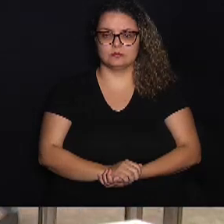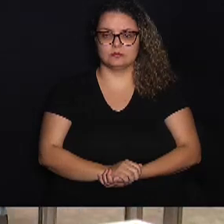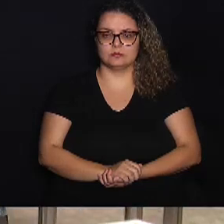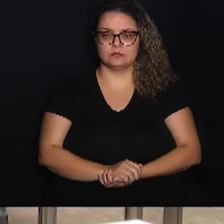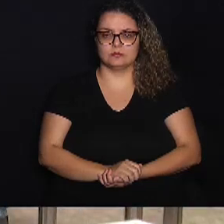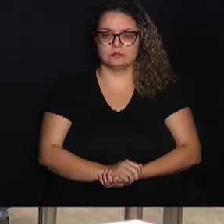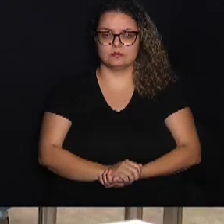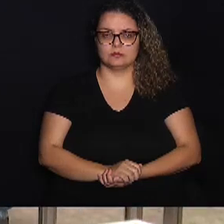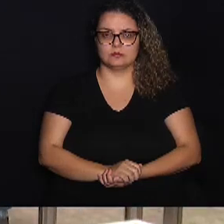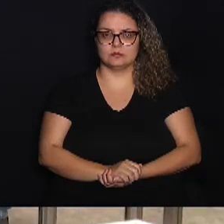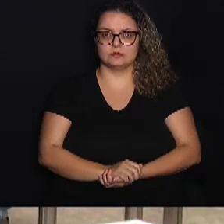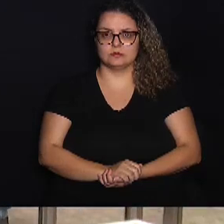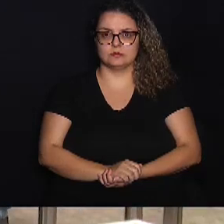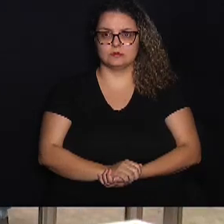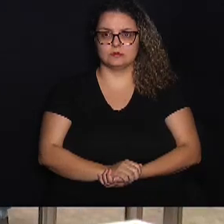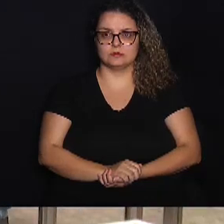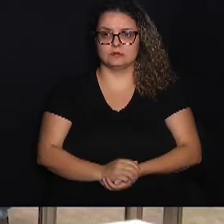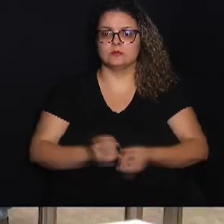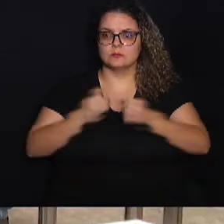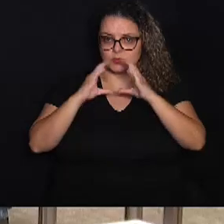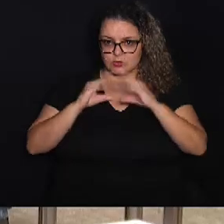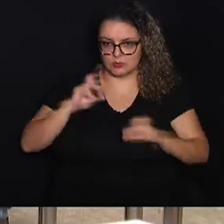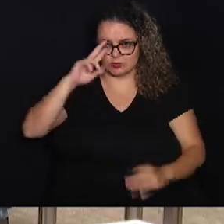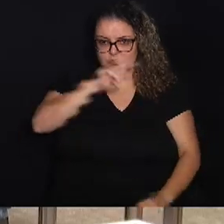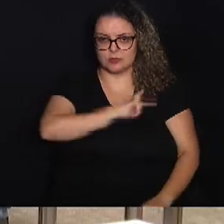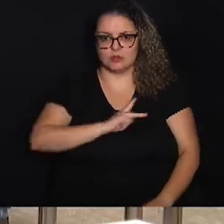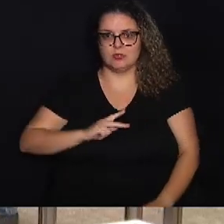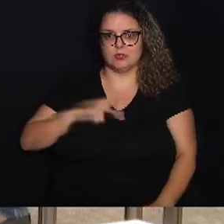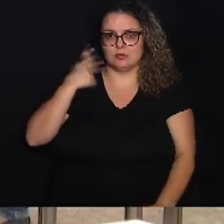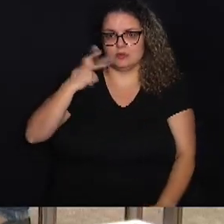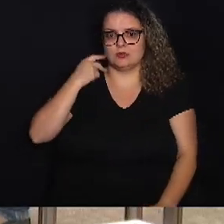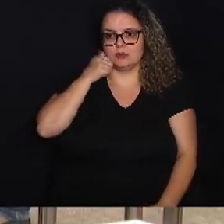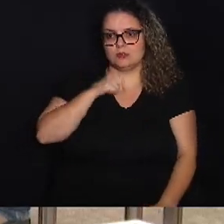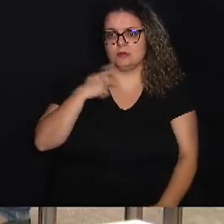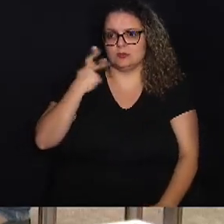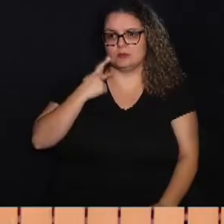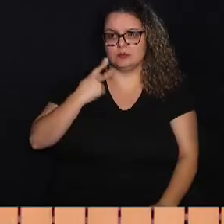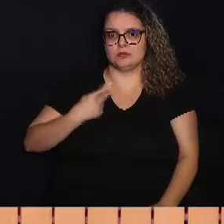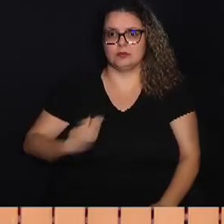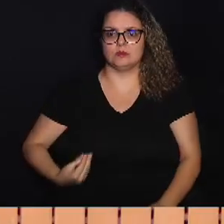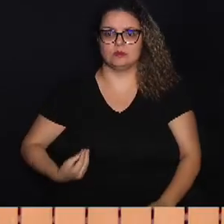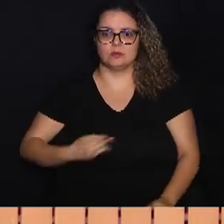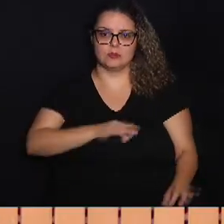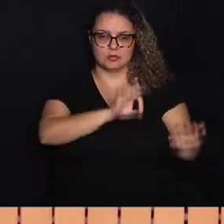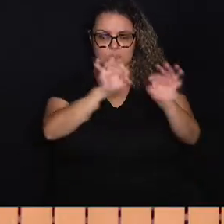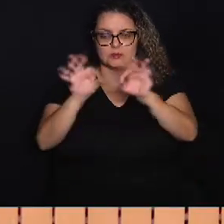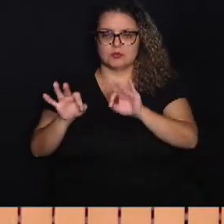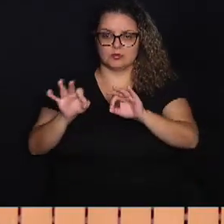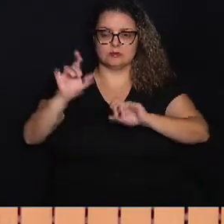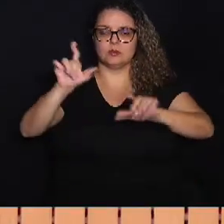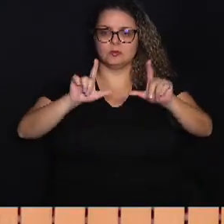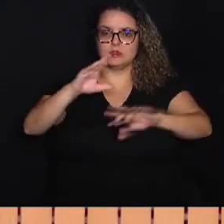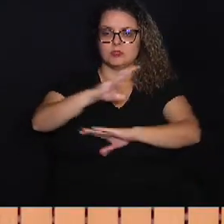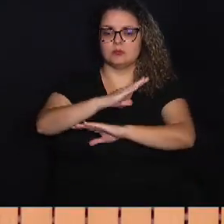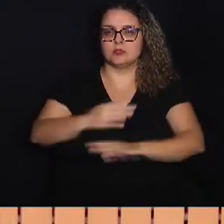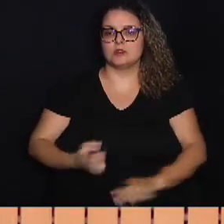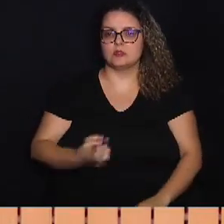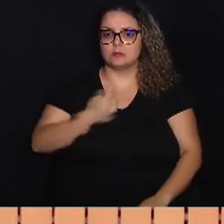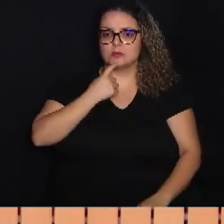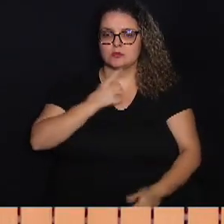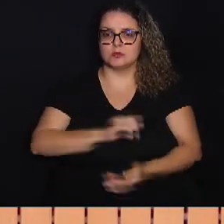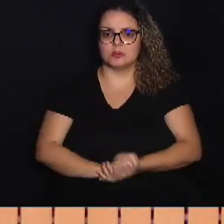Zé bem boa noite senhor presidente vereadores vereadoras público que nos acompanha pela TV Câmara